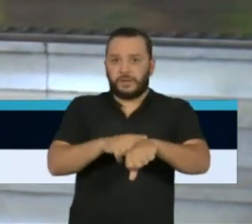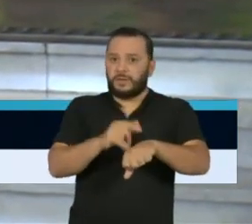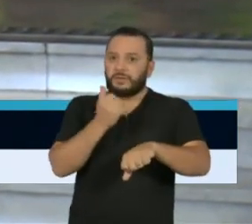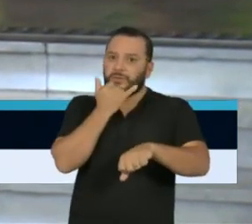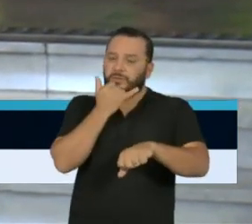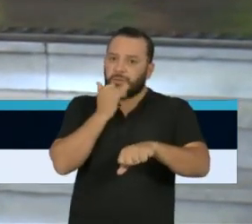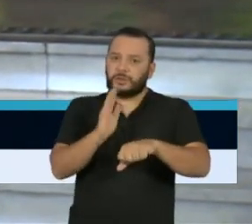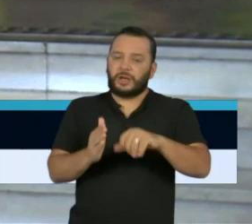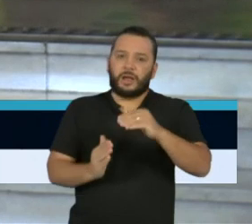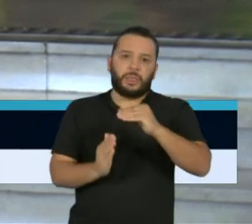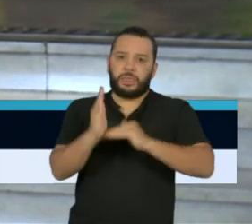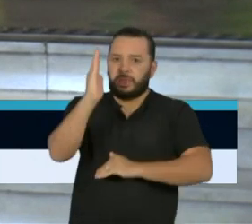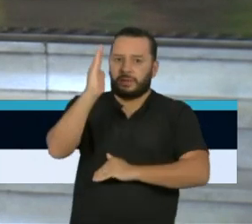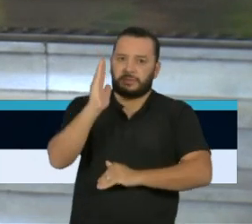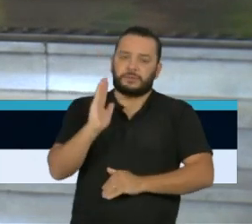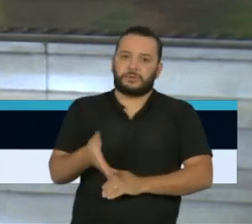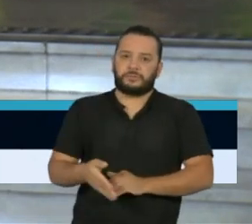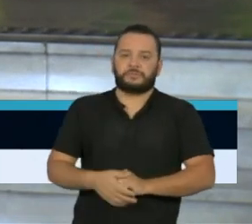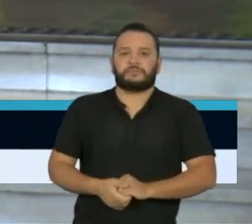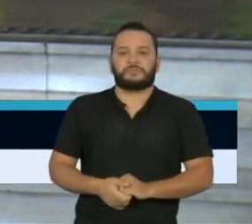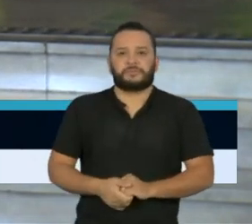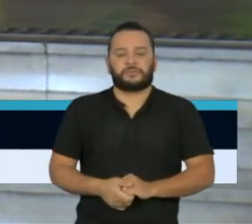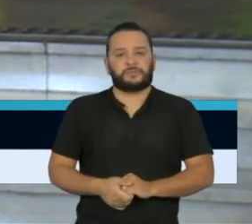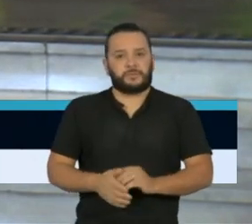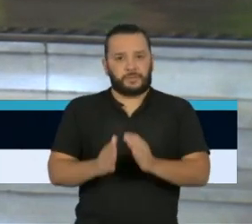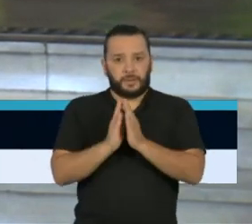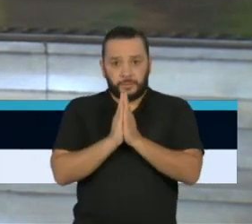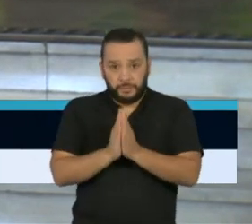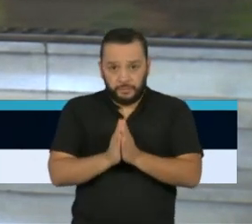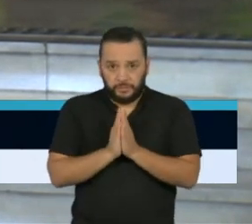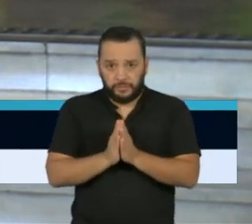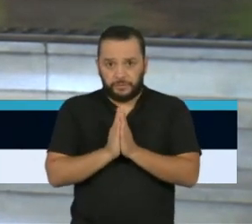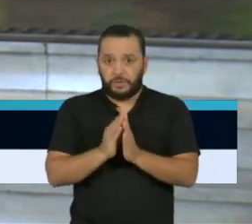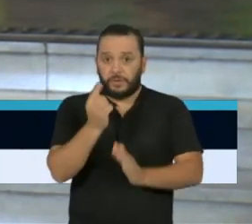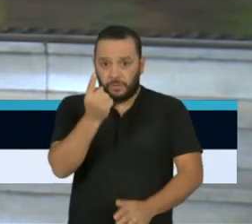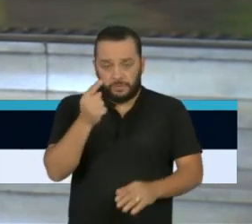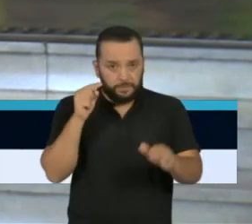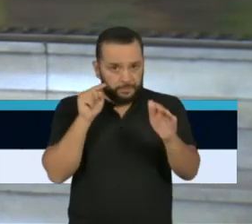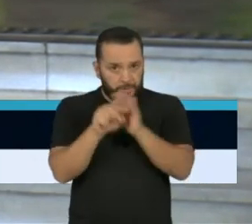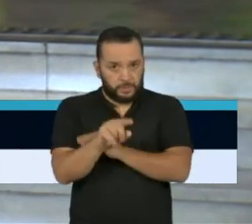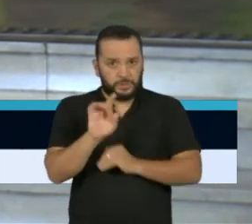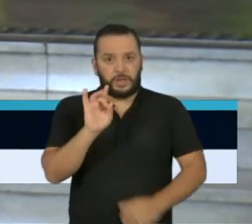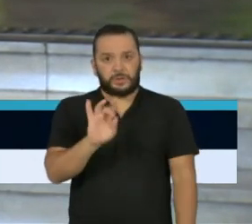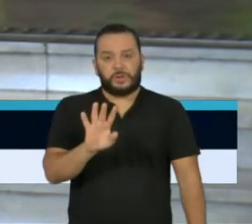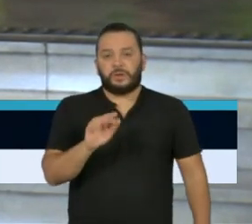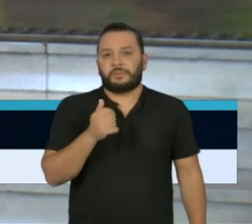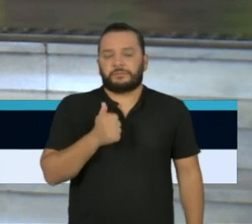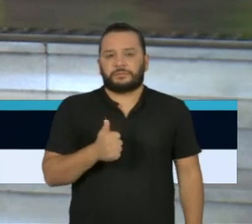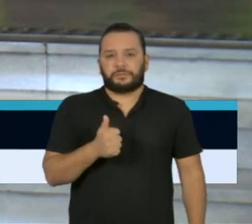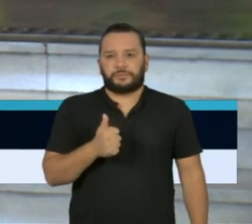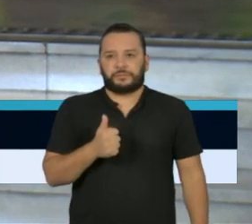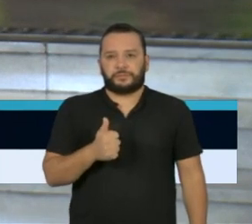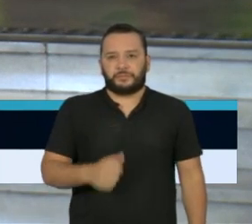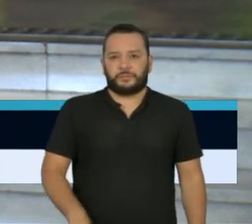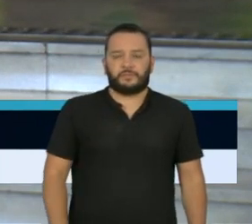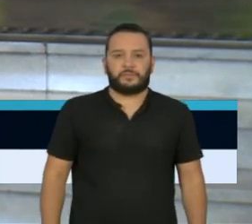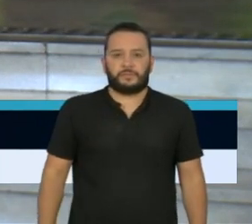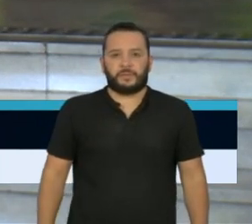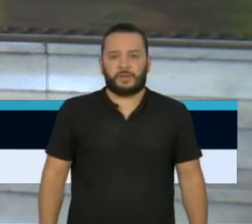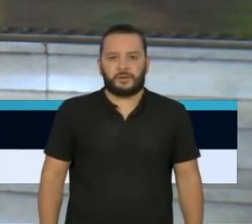já avançou além do limite. Por isso é que peço que mantenham uma pergunta apenas a cada